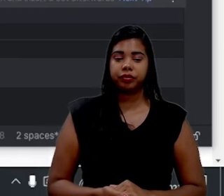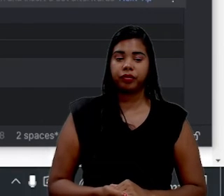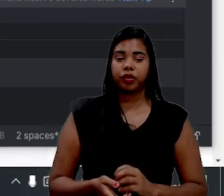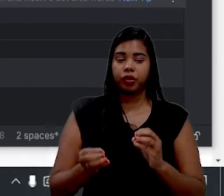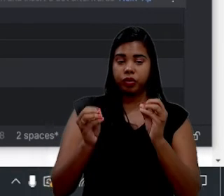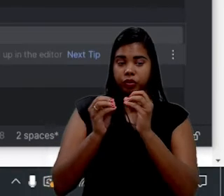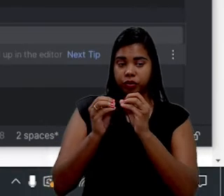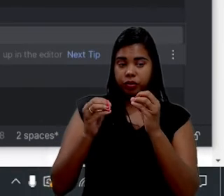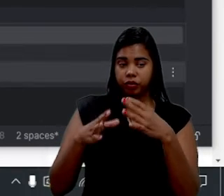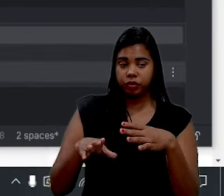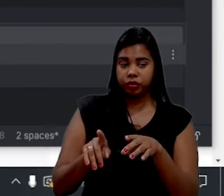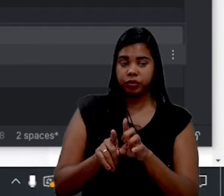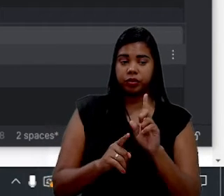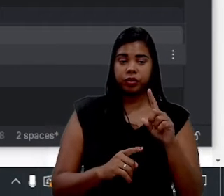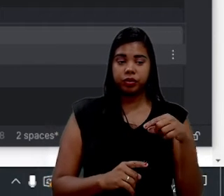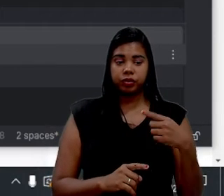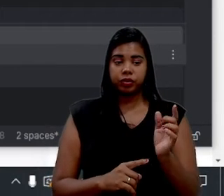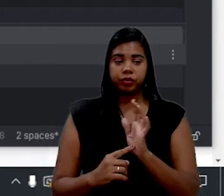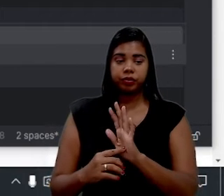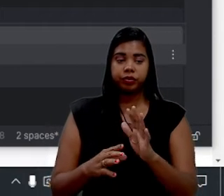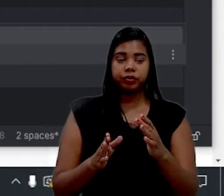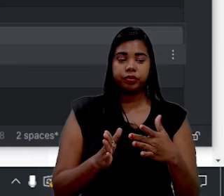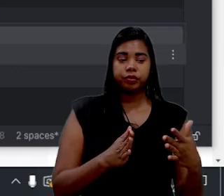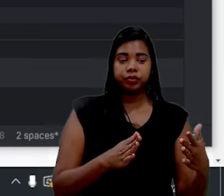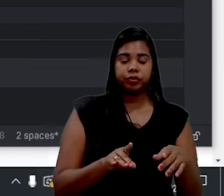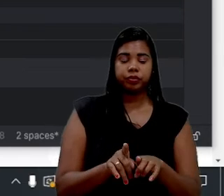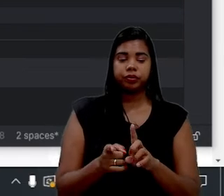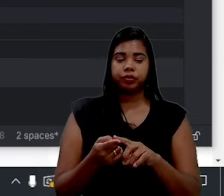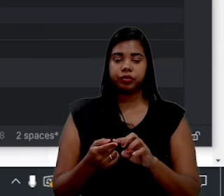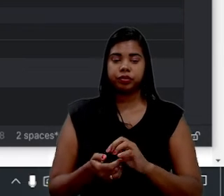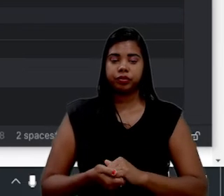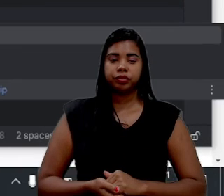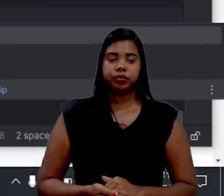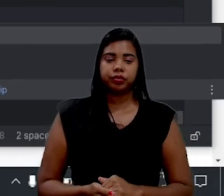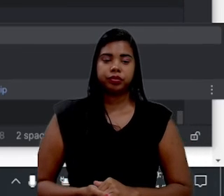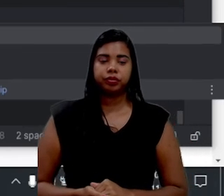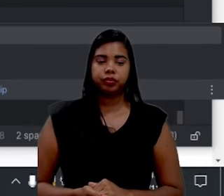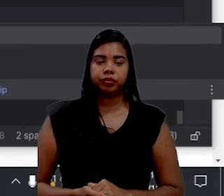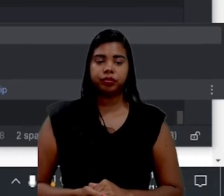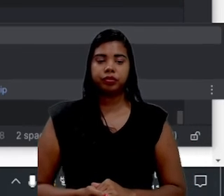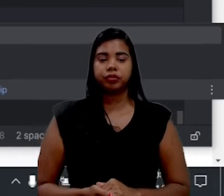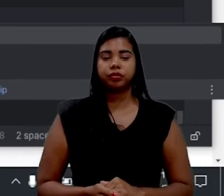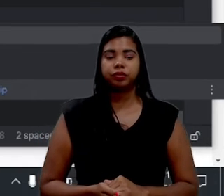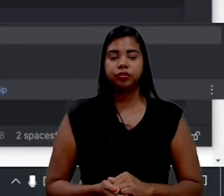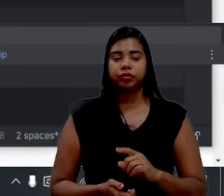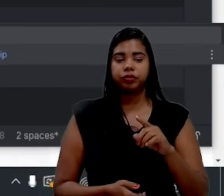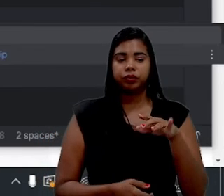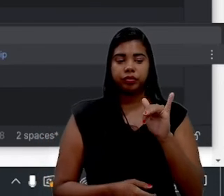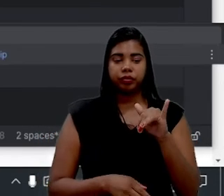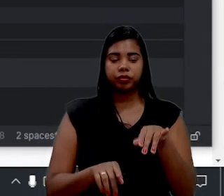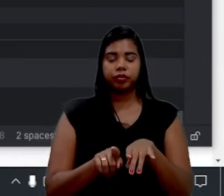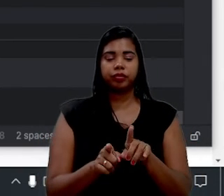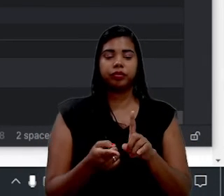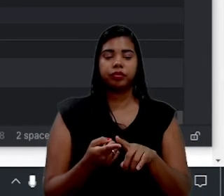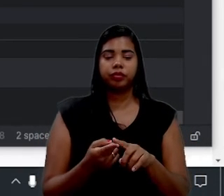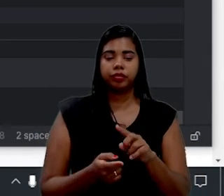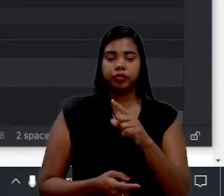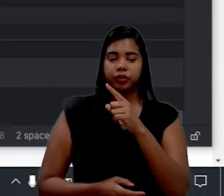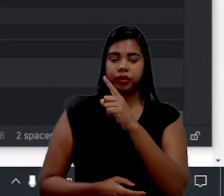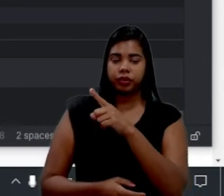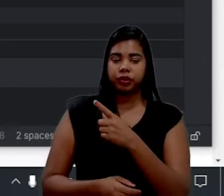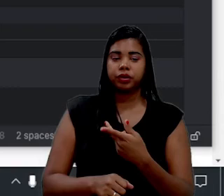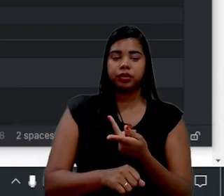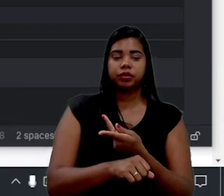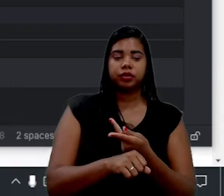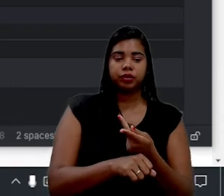criar depois em seguida, tá? É um form.py, né, que vai desenvolver, e quando a gente bota essa tagzinha, ele